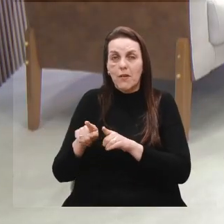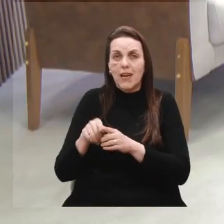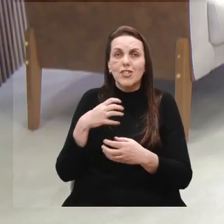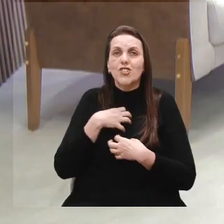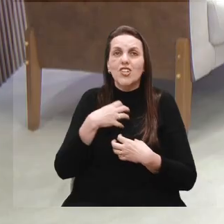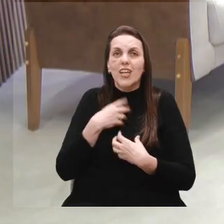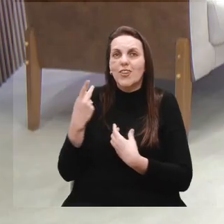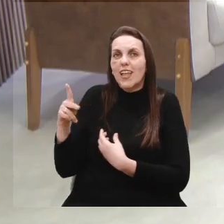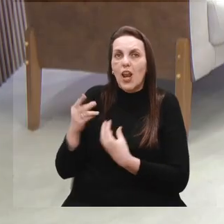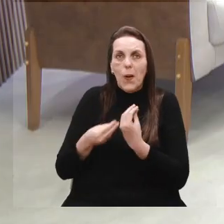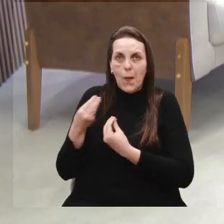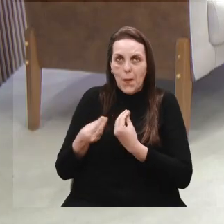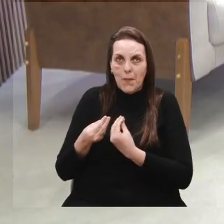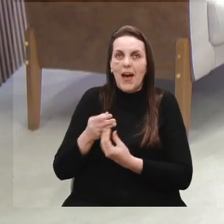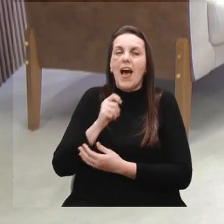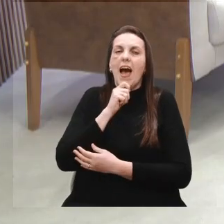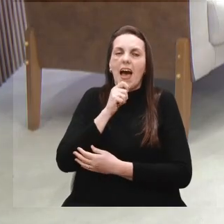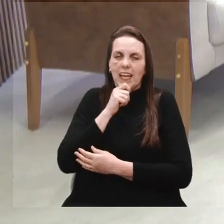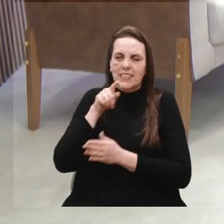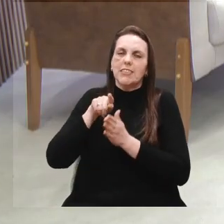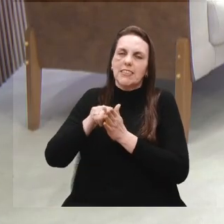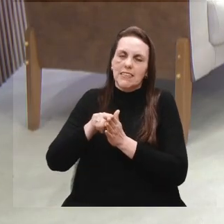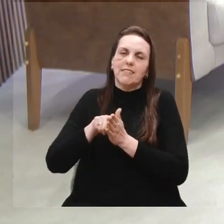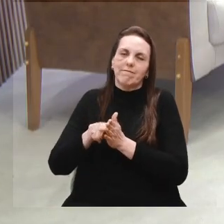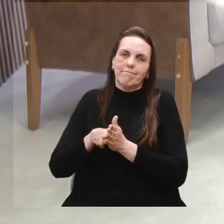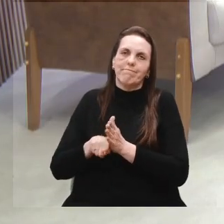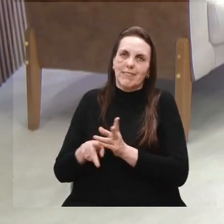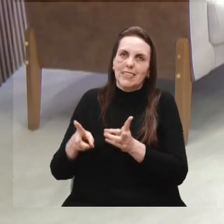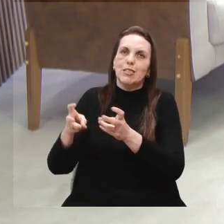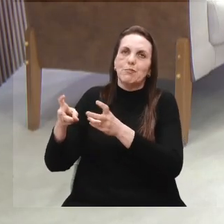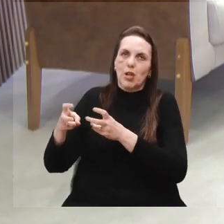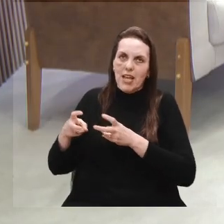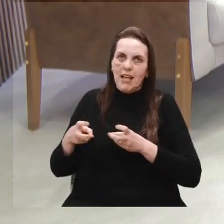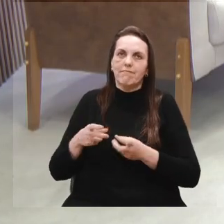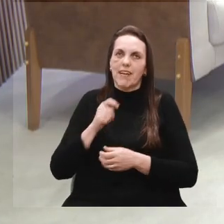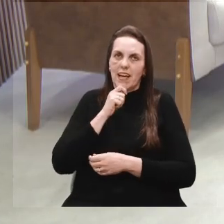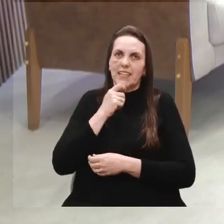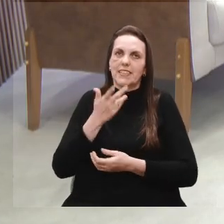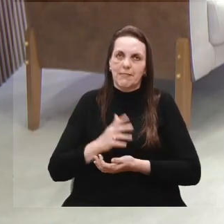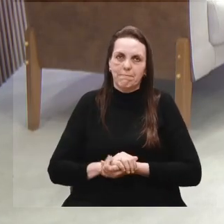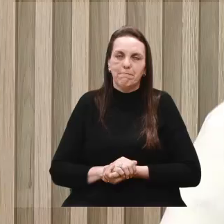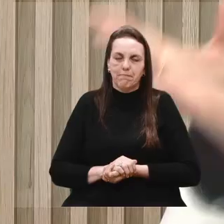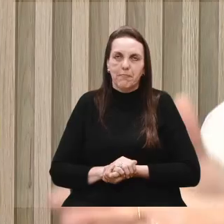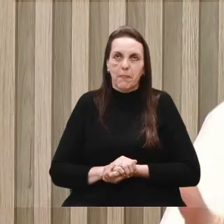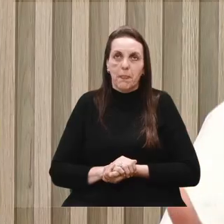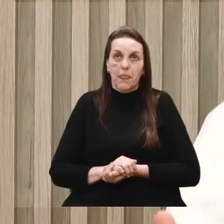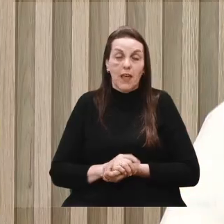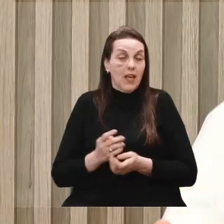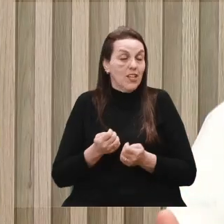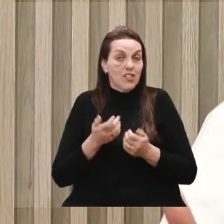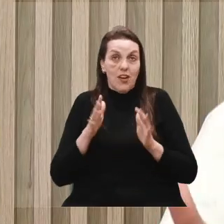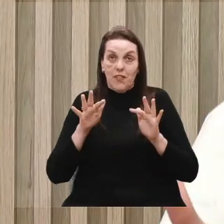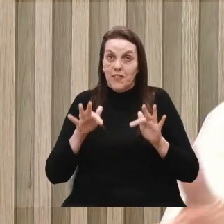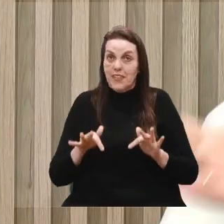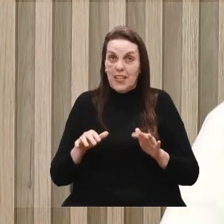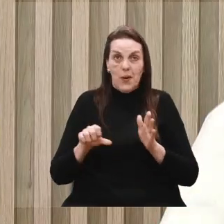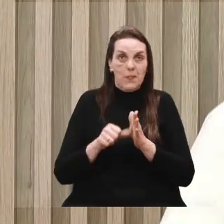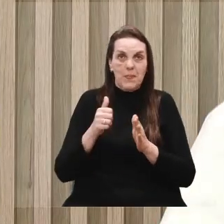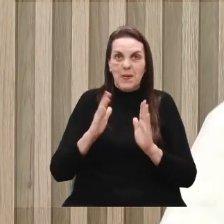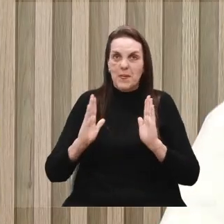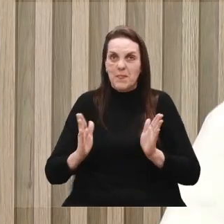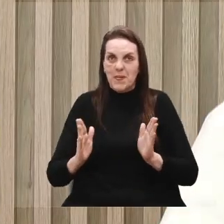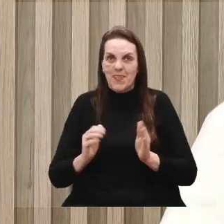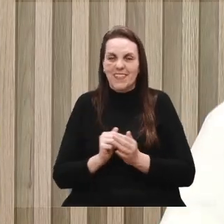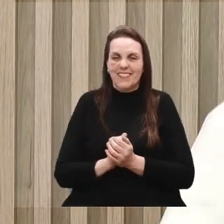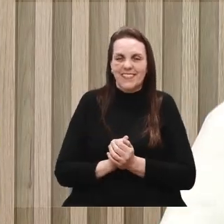Isso tudo eu acho que ainda precisa ser investigado e explorado. Bom, vocês acreditam que a gente já encerrou esse tempo do